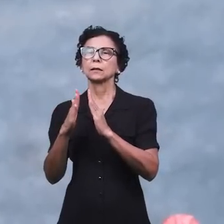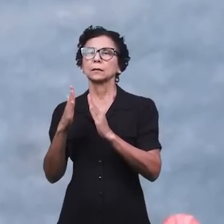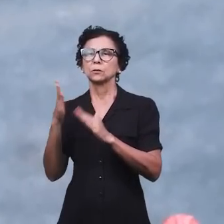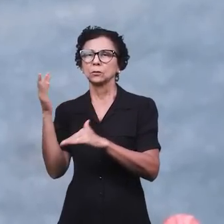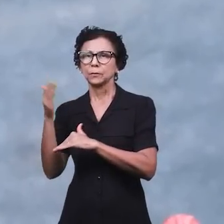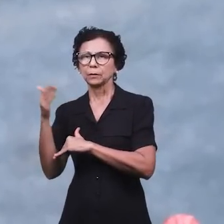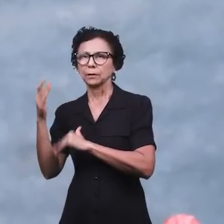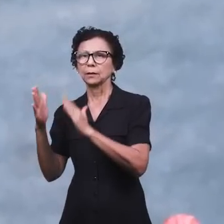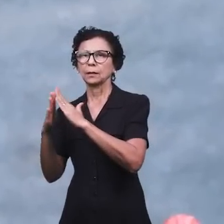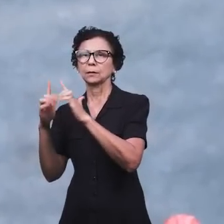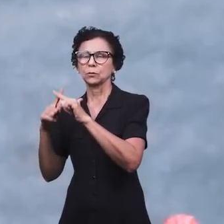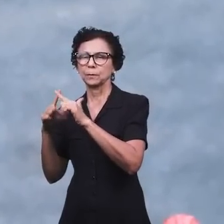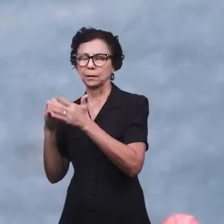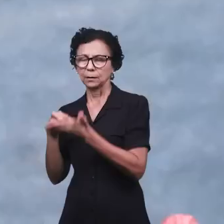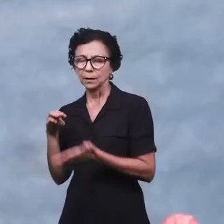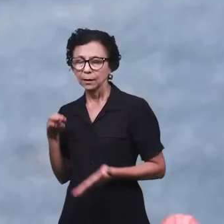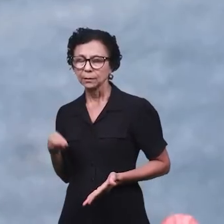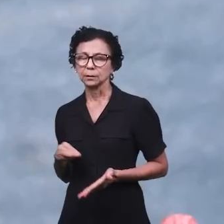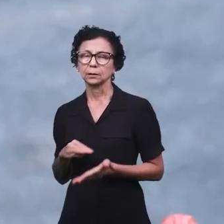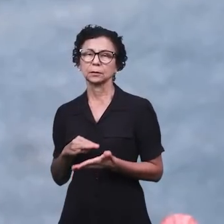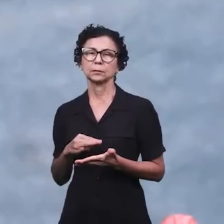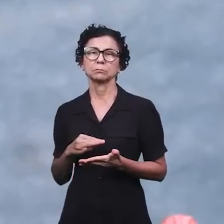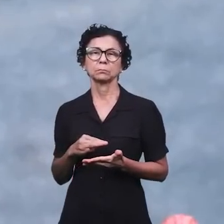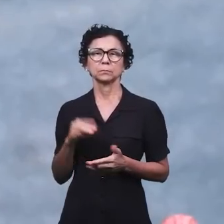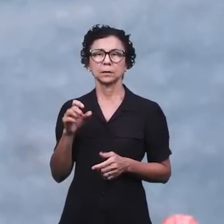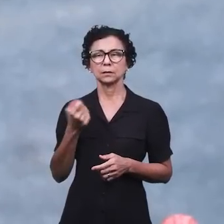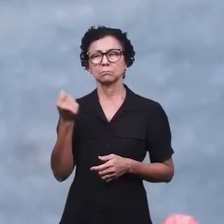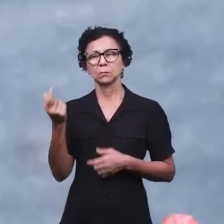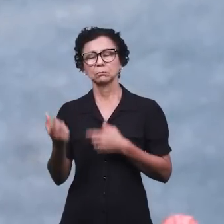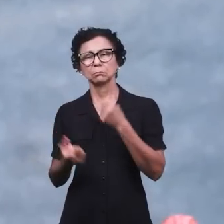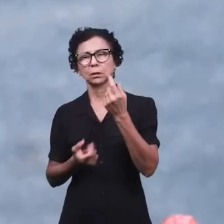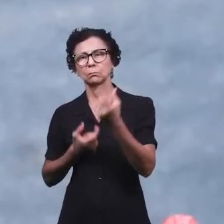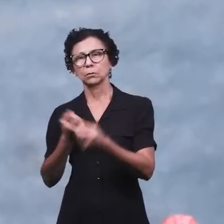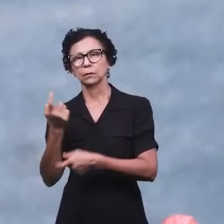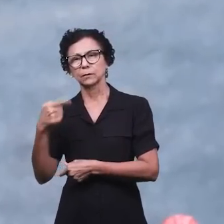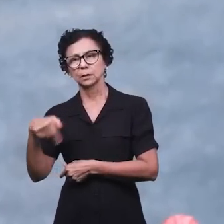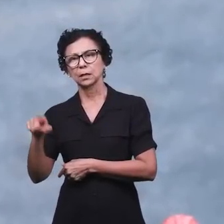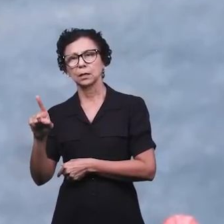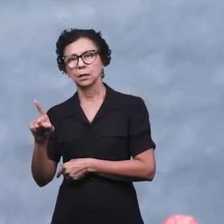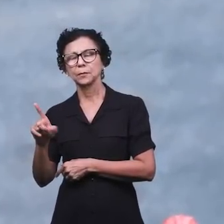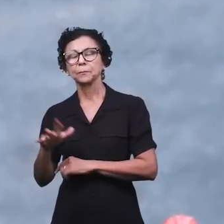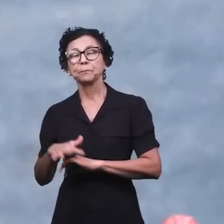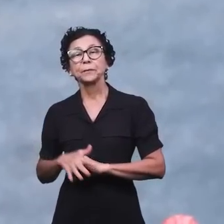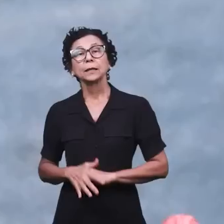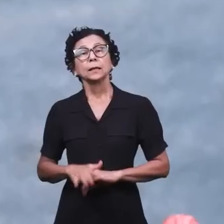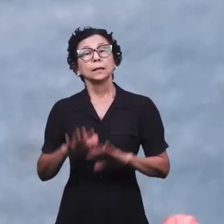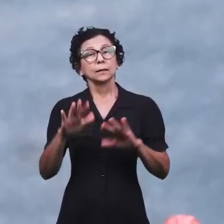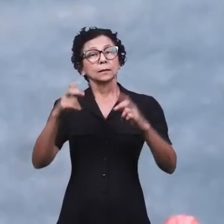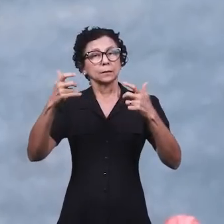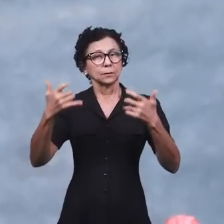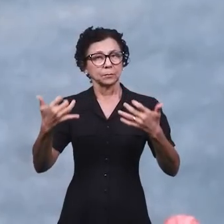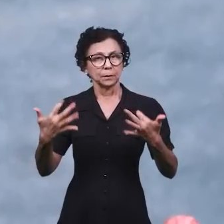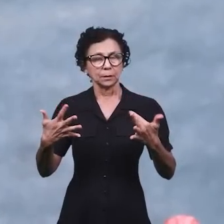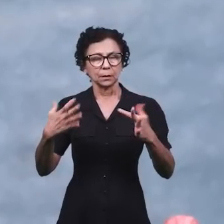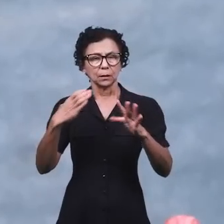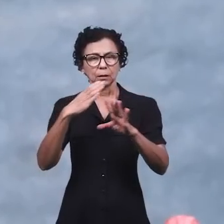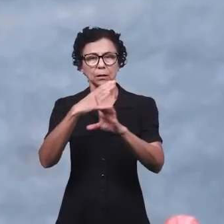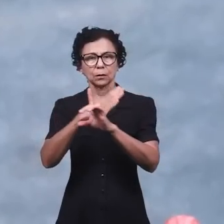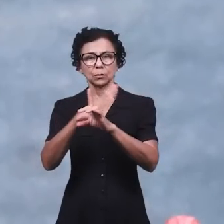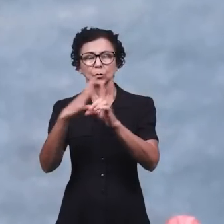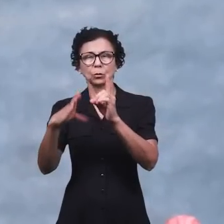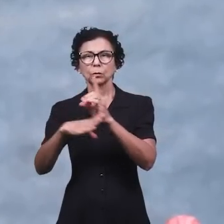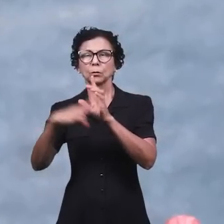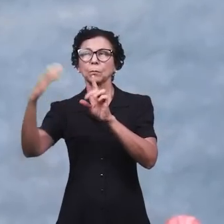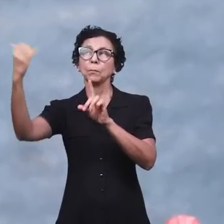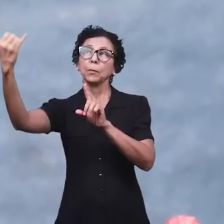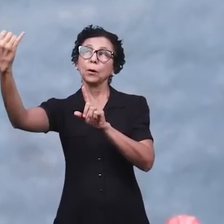essa expressão, e o pastor Amadeu explicou de maneira muito precisa aqui, logo na abertura, é a busca para que o Senhor